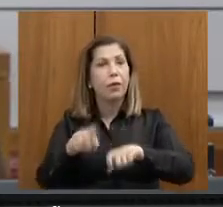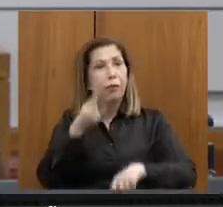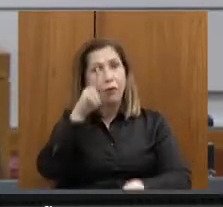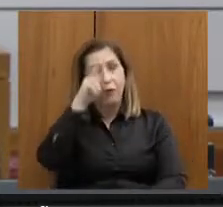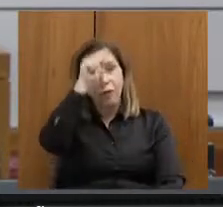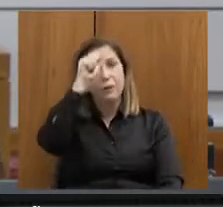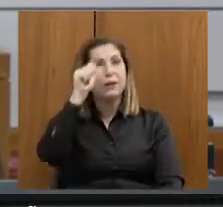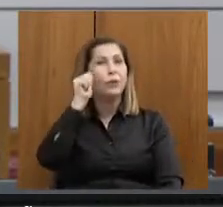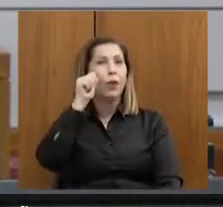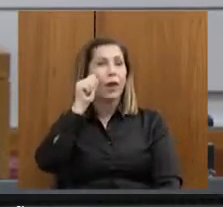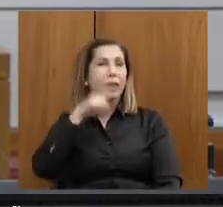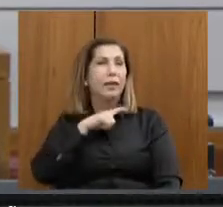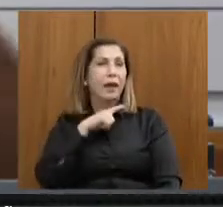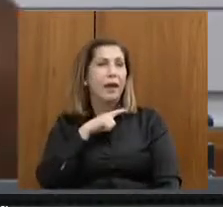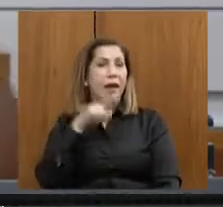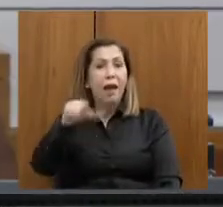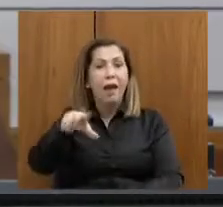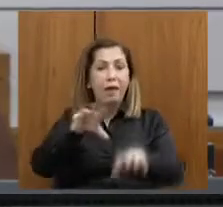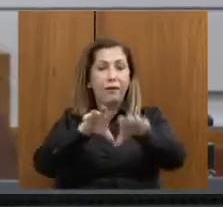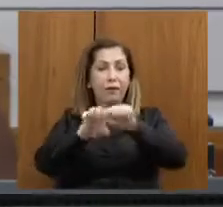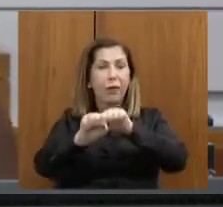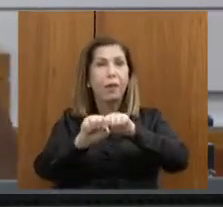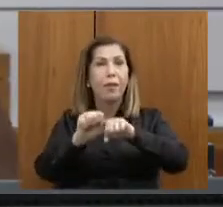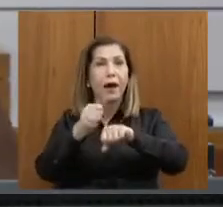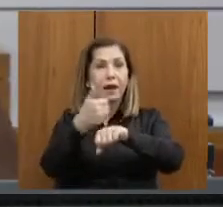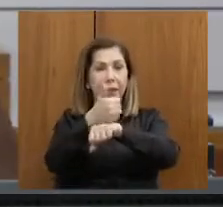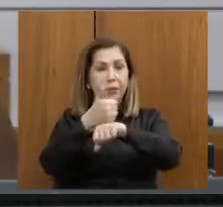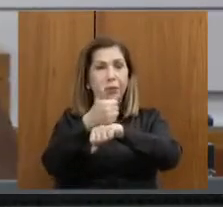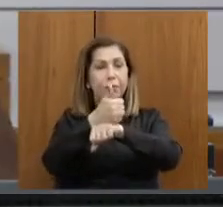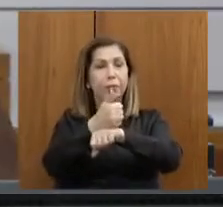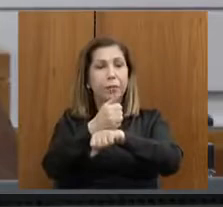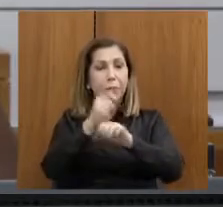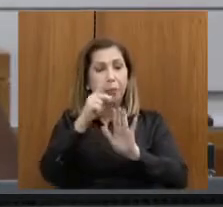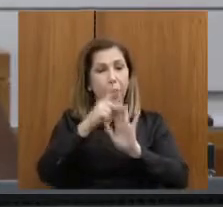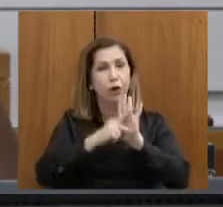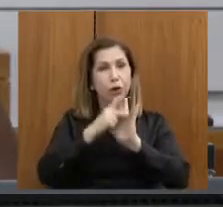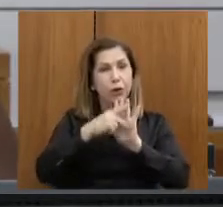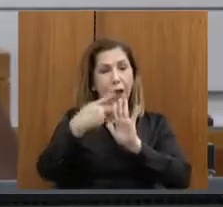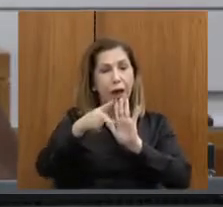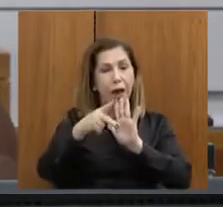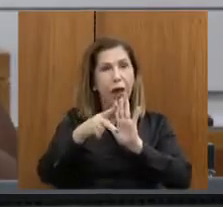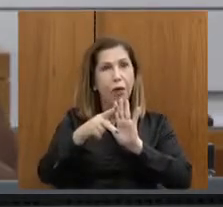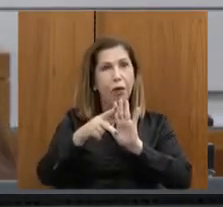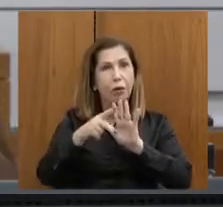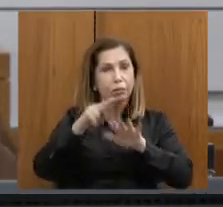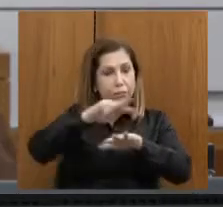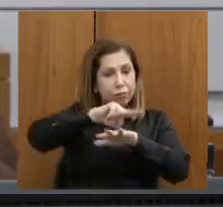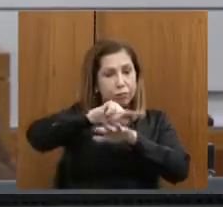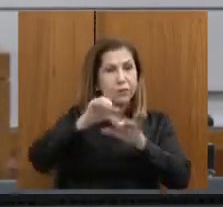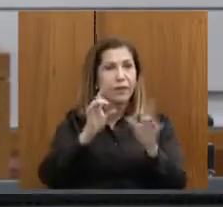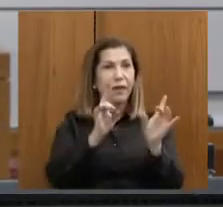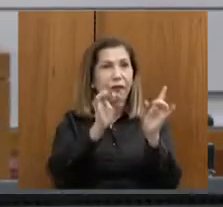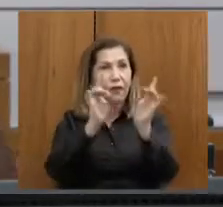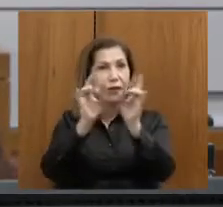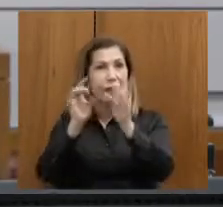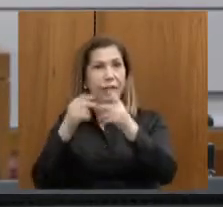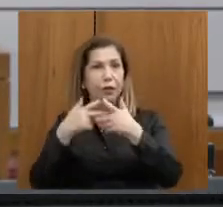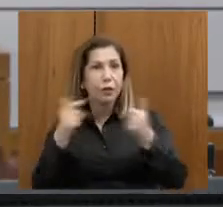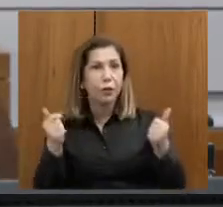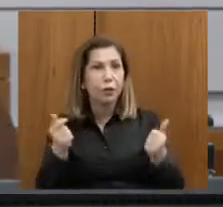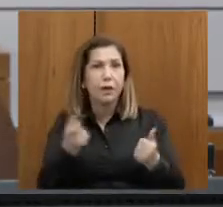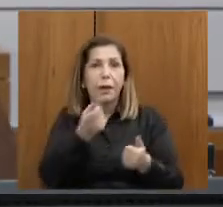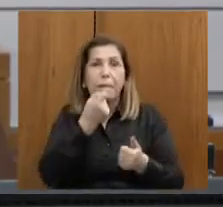garota e ela é agrônoma Ela tem um projeto dela tem um projeto próprio dela de Farias que ela vende que ela produziu um enorme